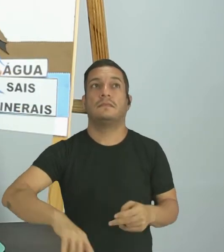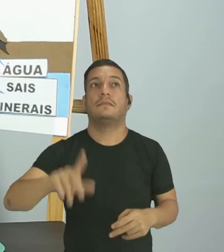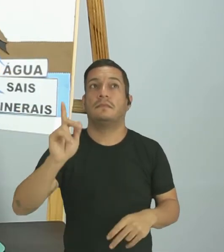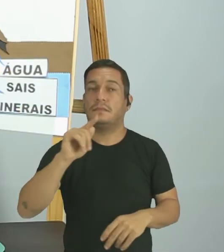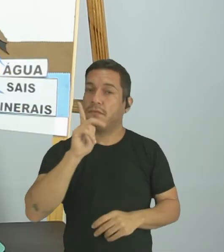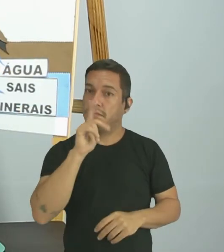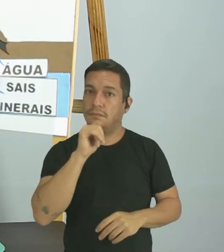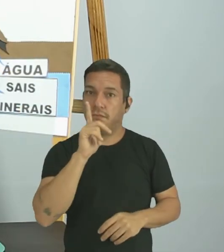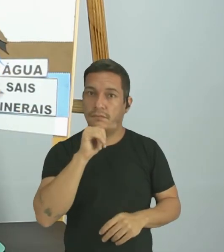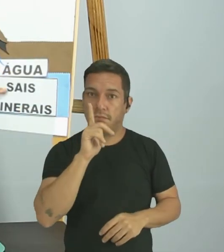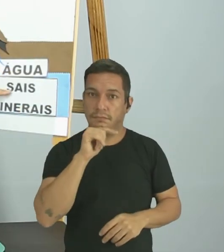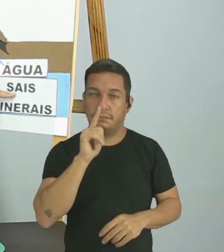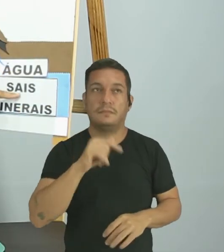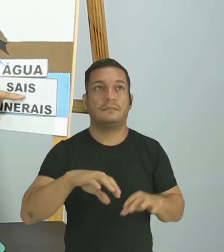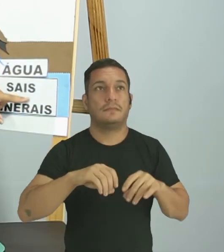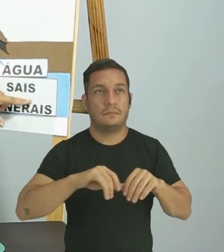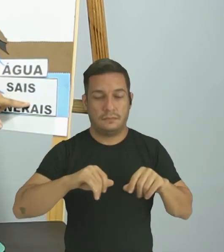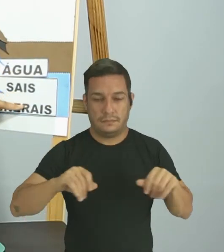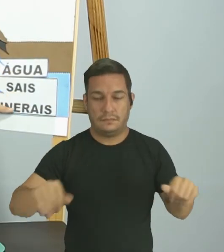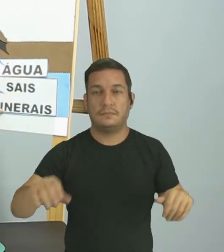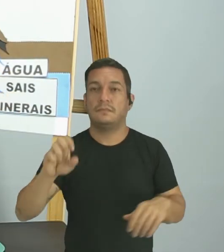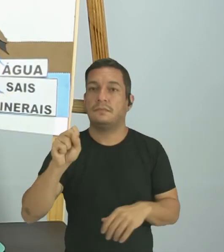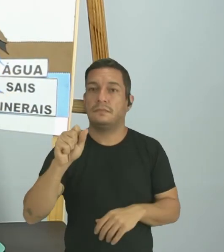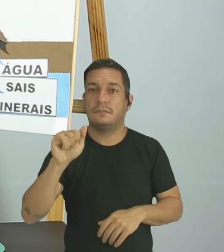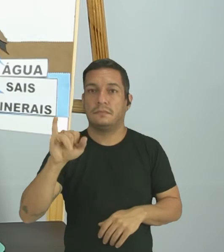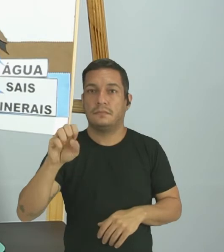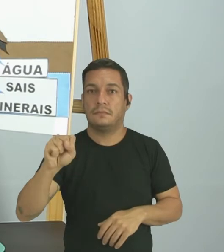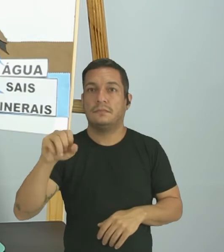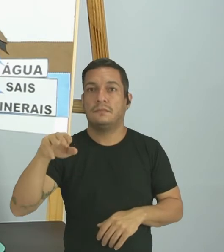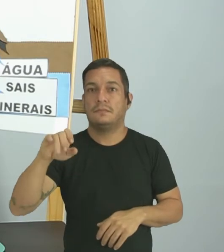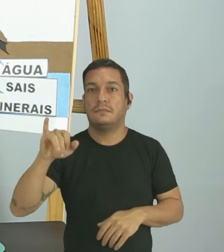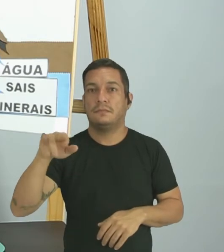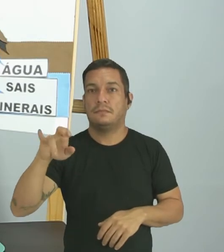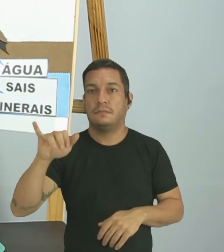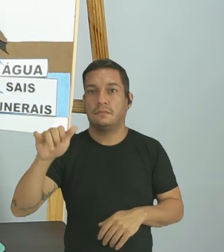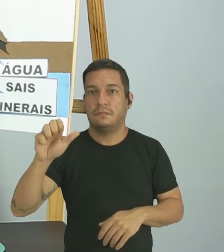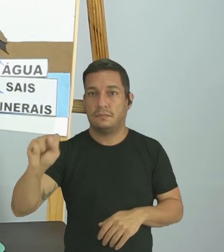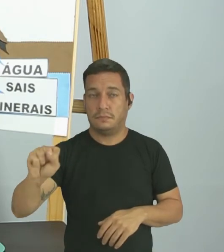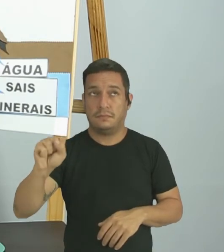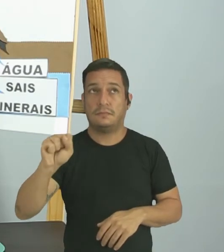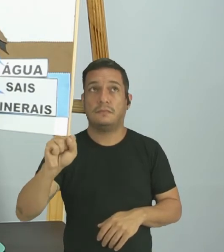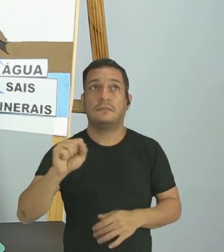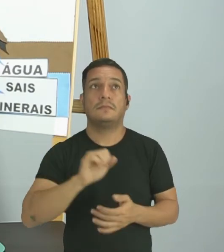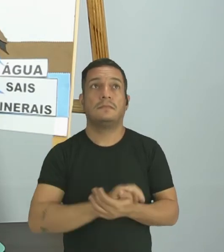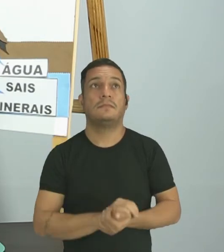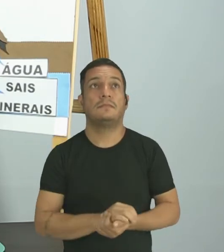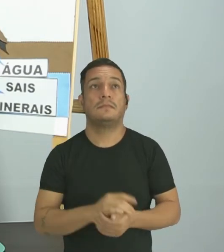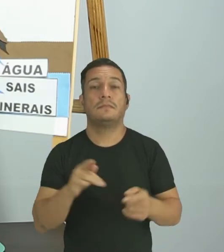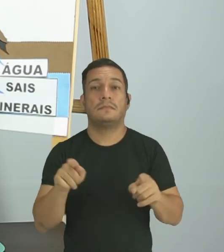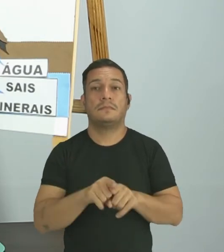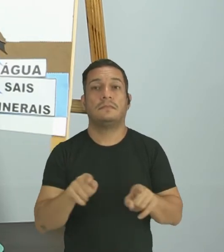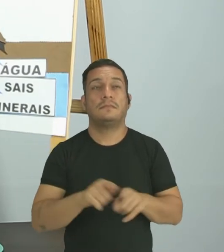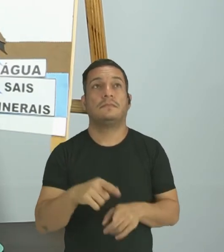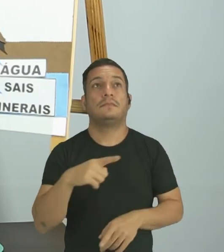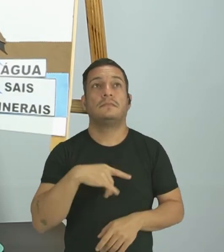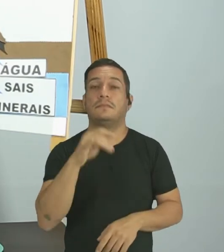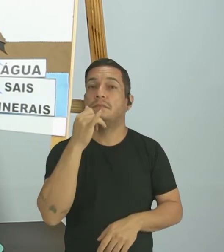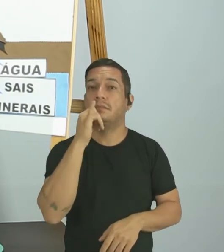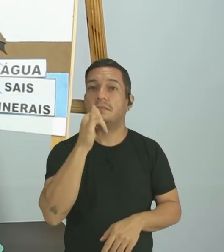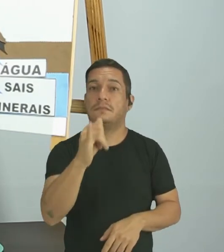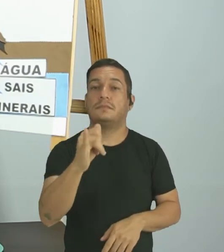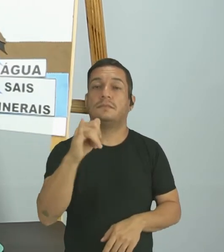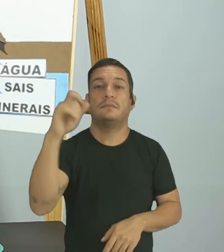que é a água, os sais minerais, não é? Já que ela está bem alimentada. E recebendo também